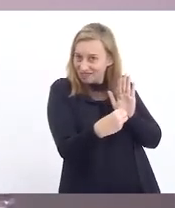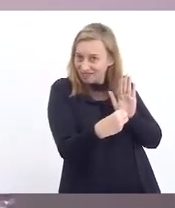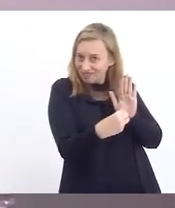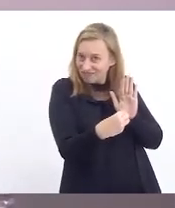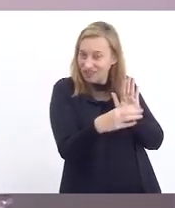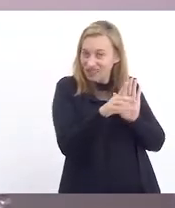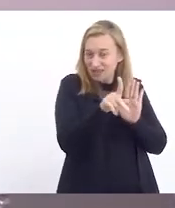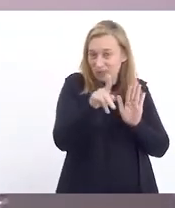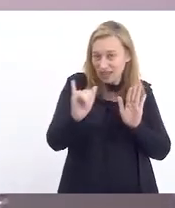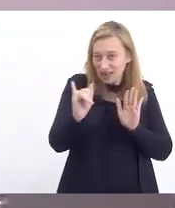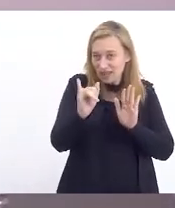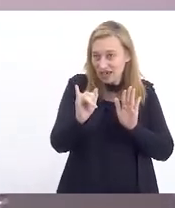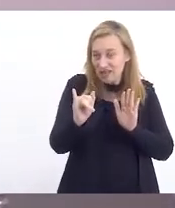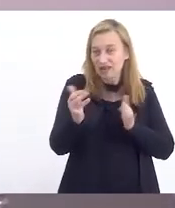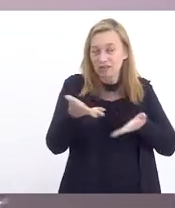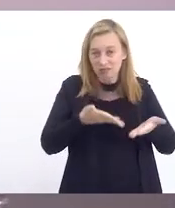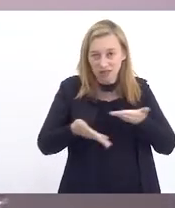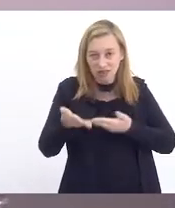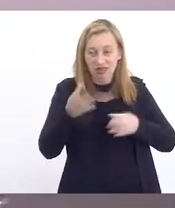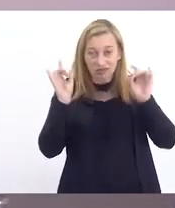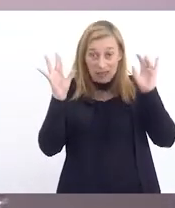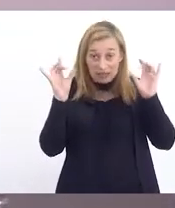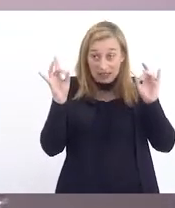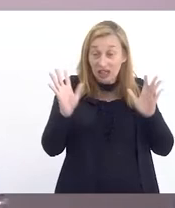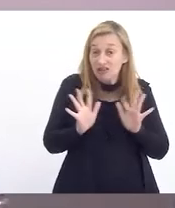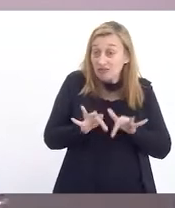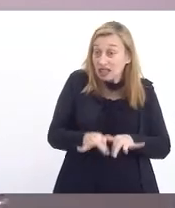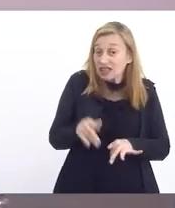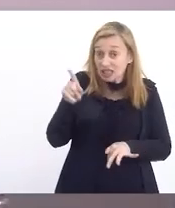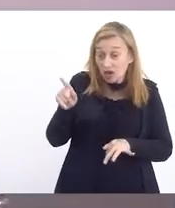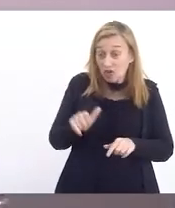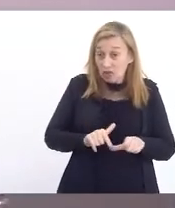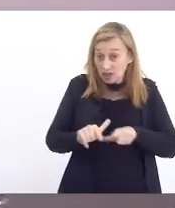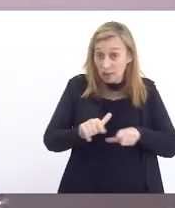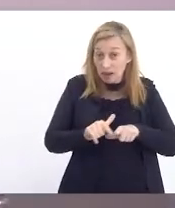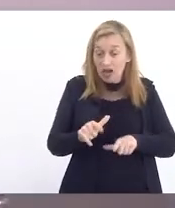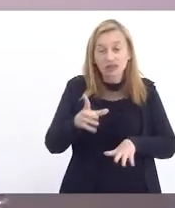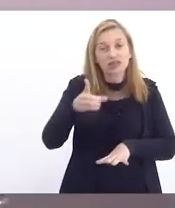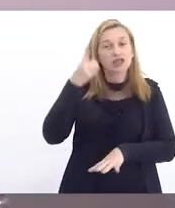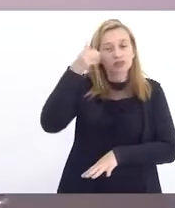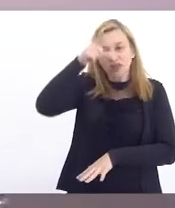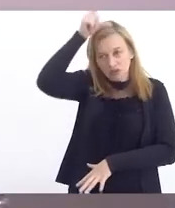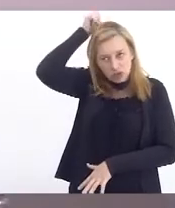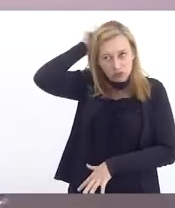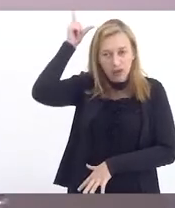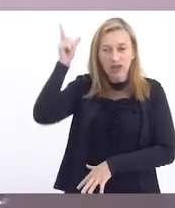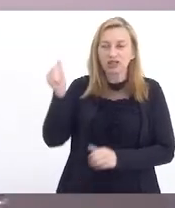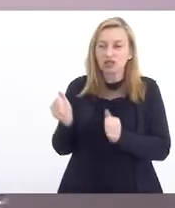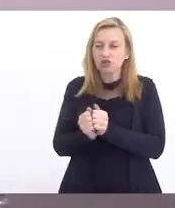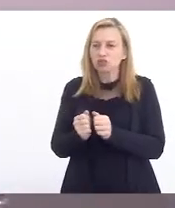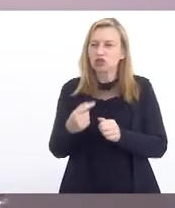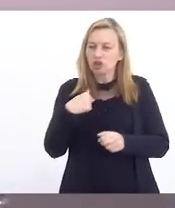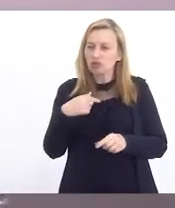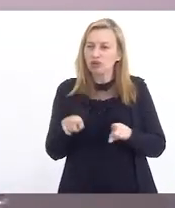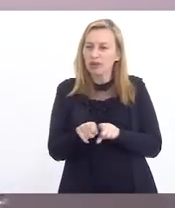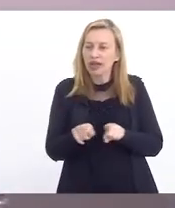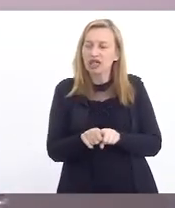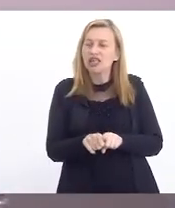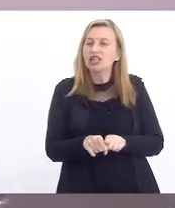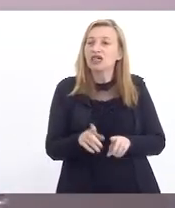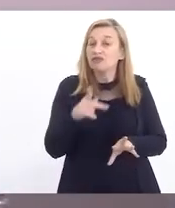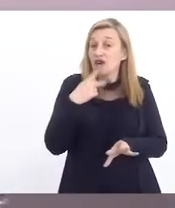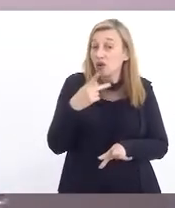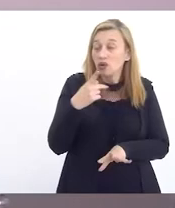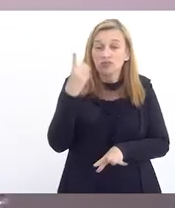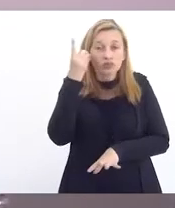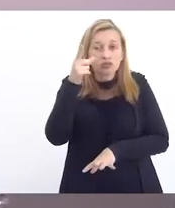participações especiais, que nós estamos acabando agora de fechar os trabalhos, Luiz Paulo presidiu, eu sou membro, constatou, por exemplo, Luiz